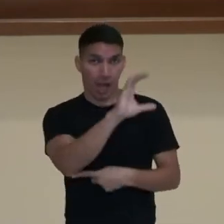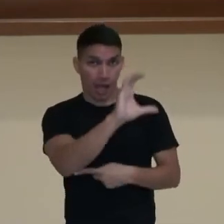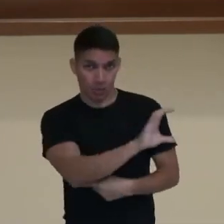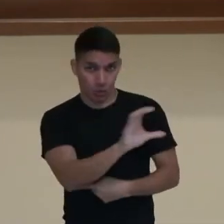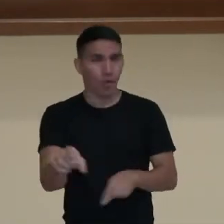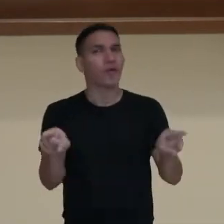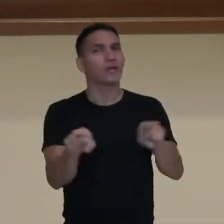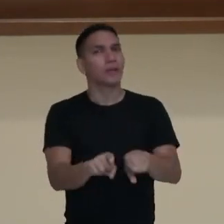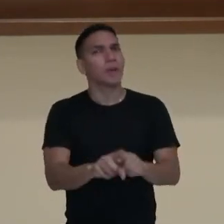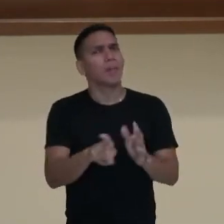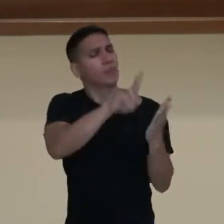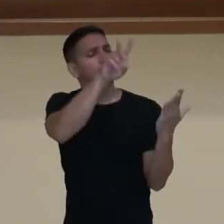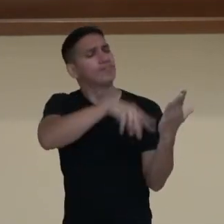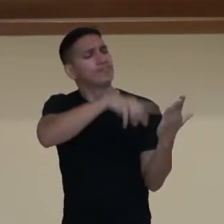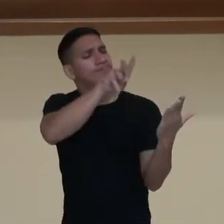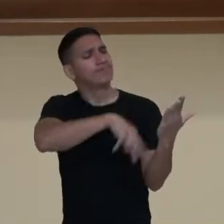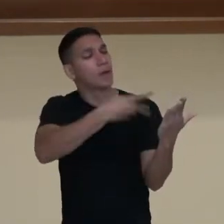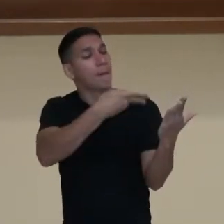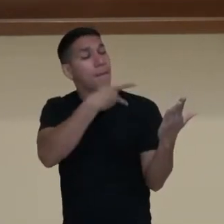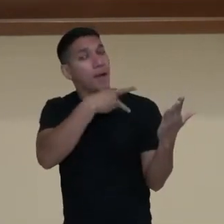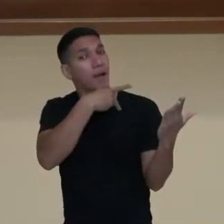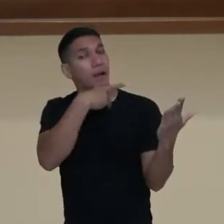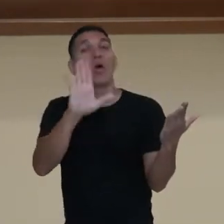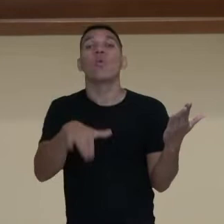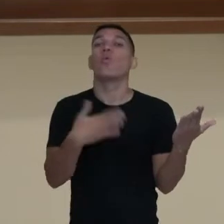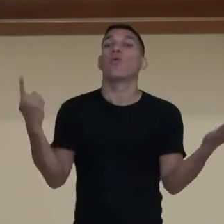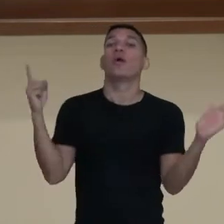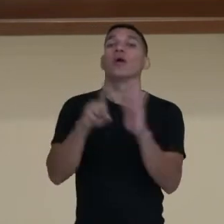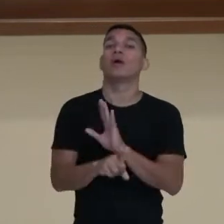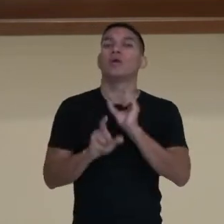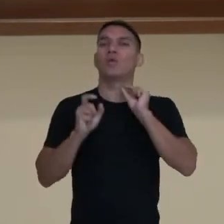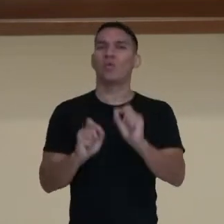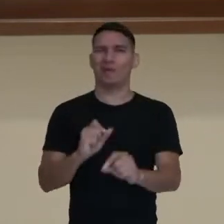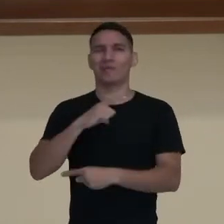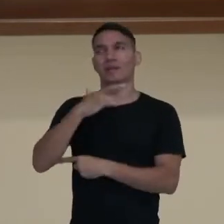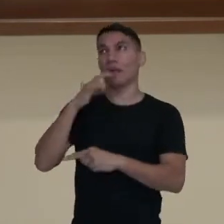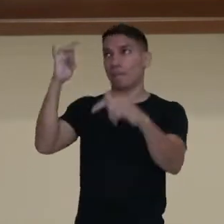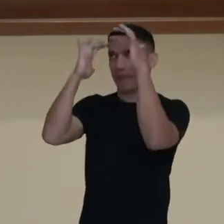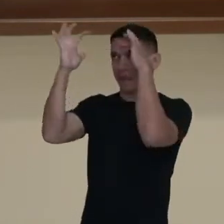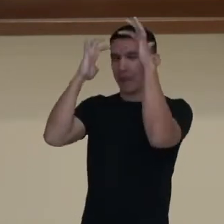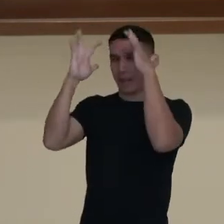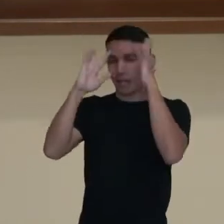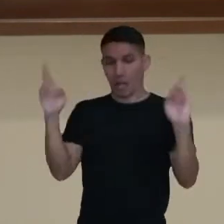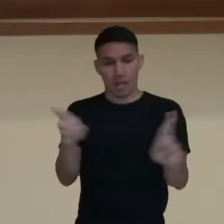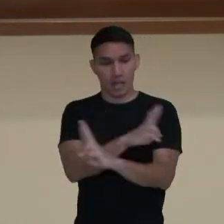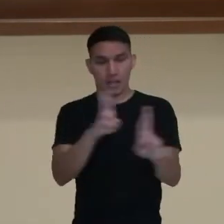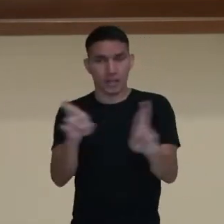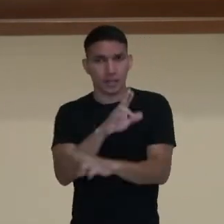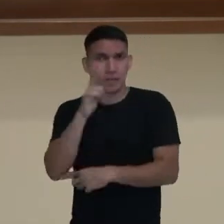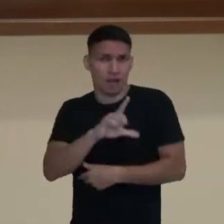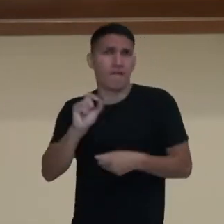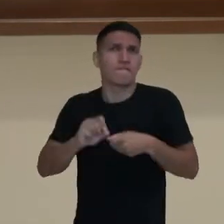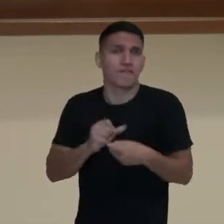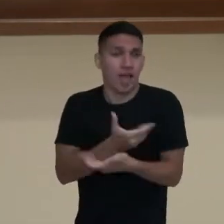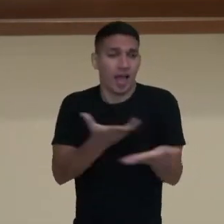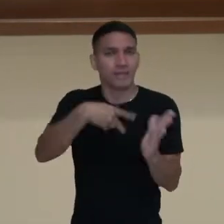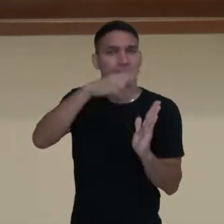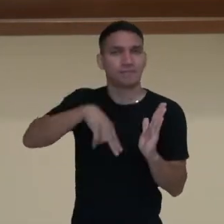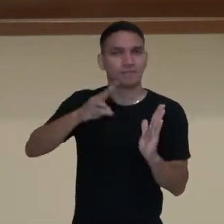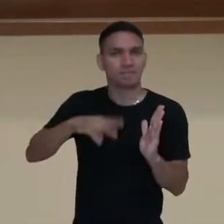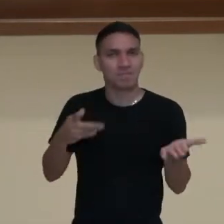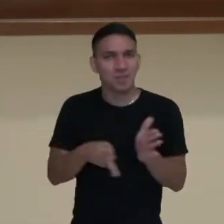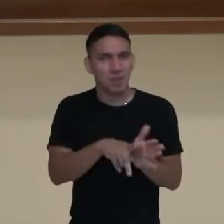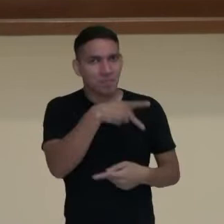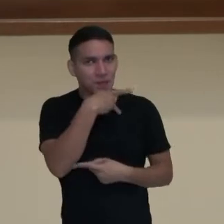como leitor de Platão, quais pensamentos associados ele fez ali lendo o